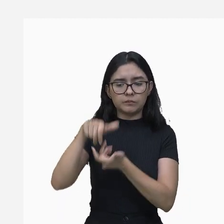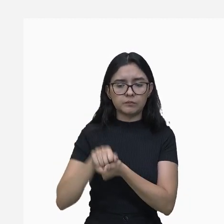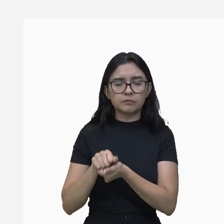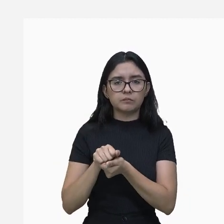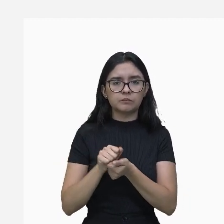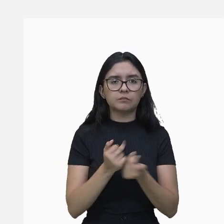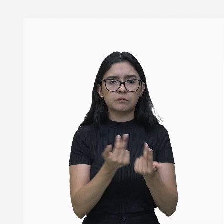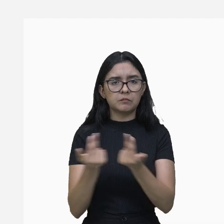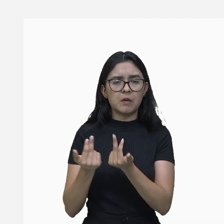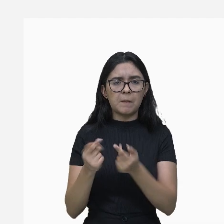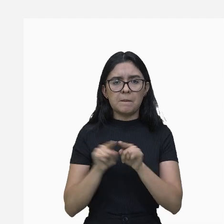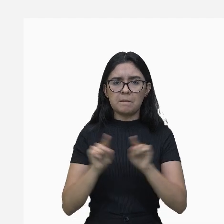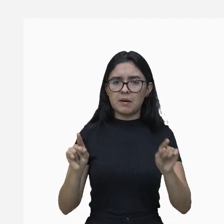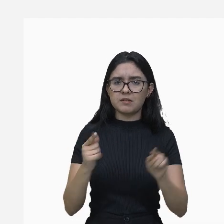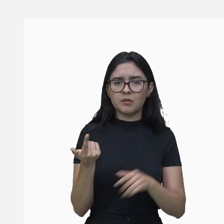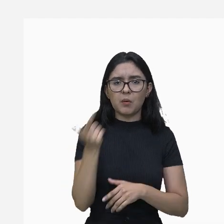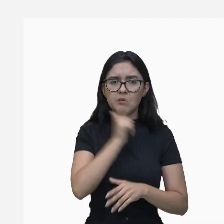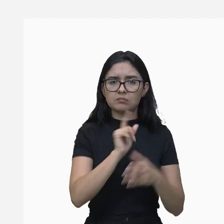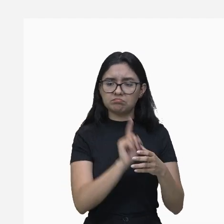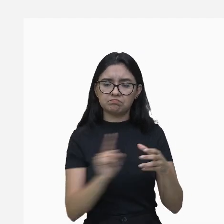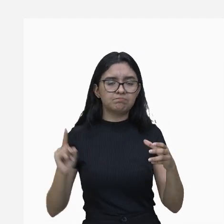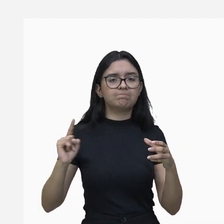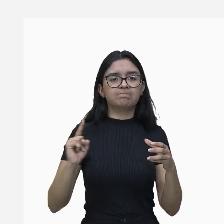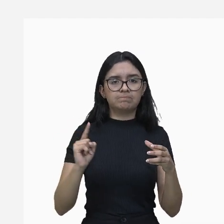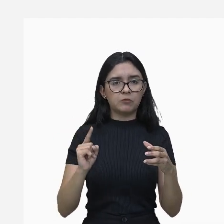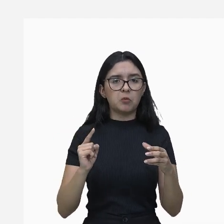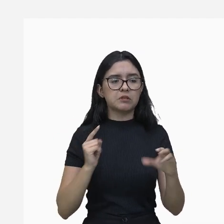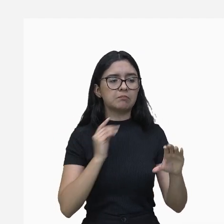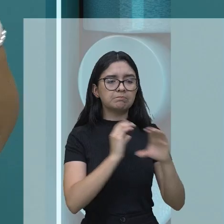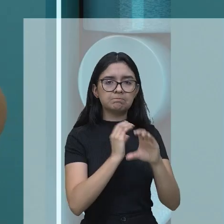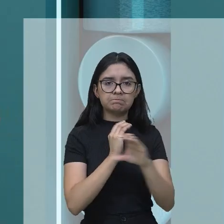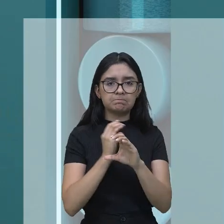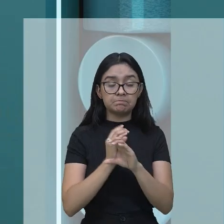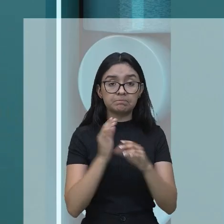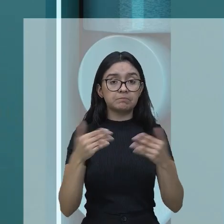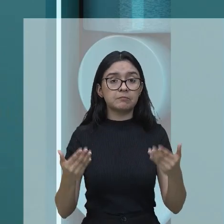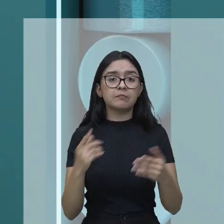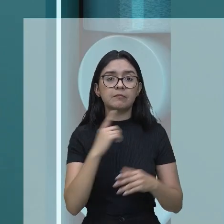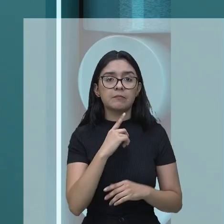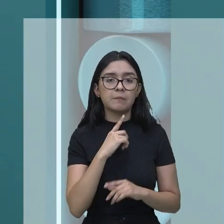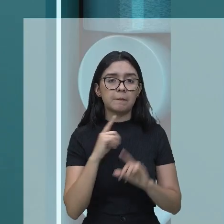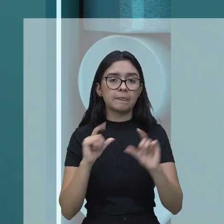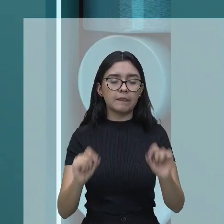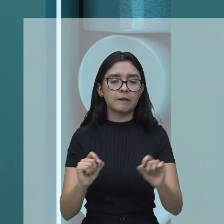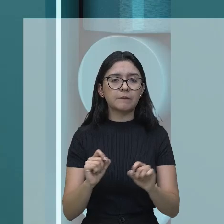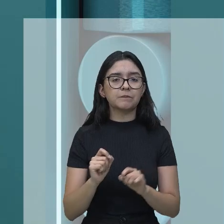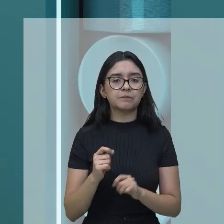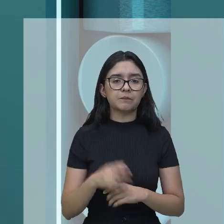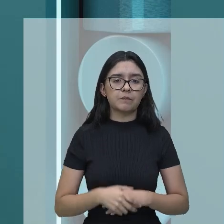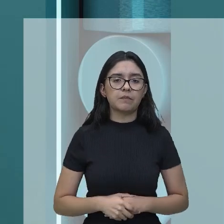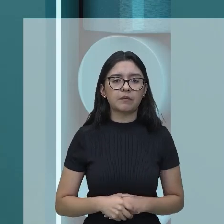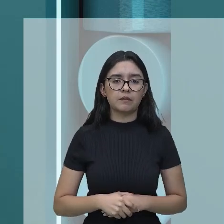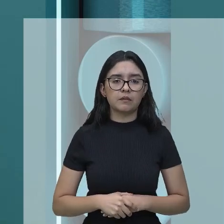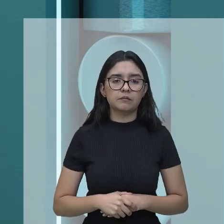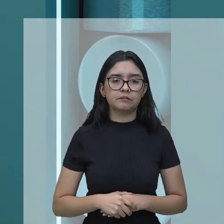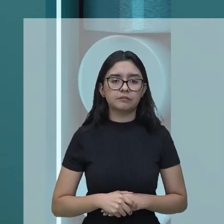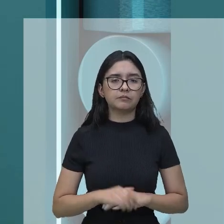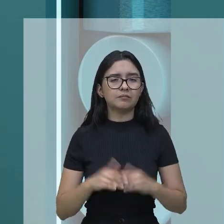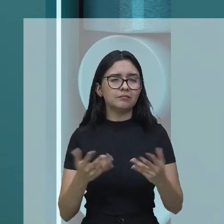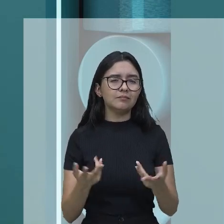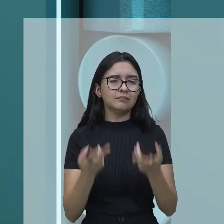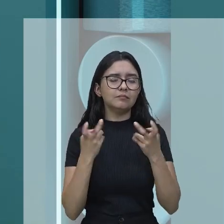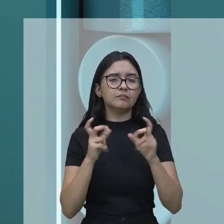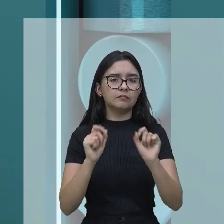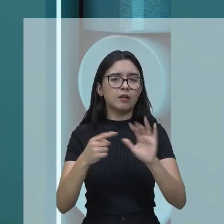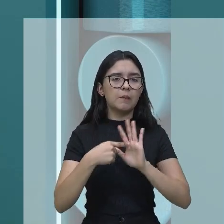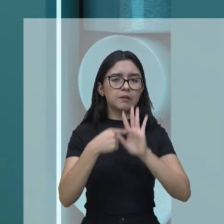semelhantes com quem não se comunica. Então, nesse gauchismo, ele traduz justamente o seu desconcerto diante do mundo. É como se